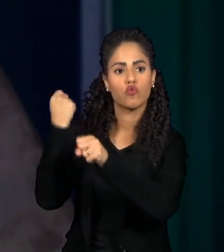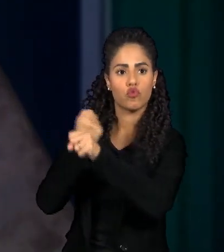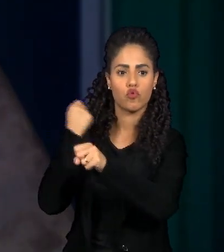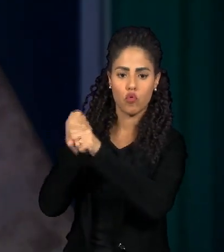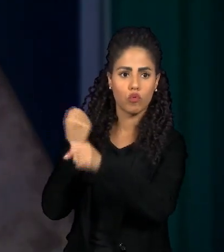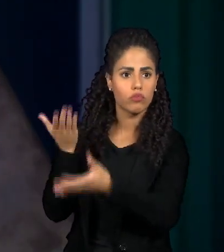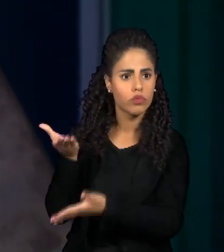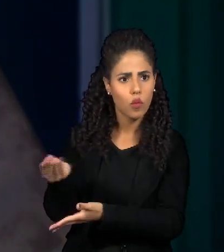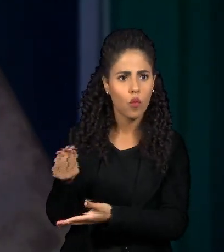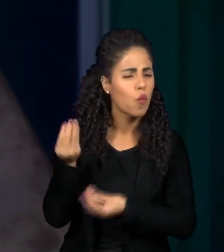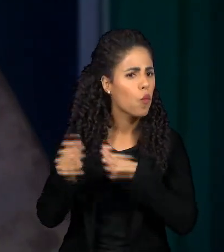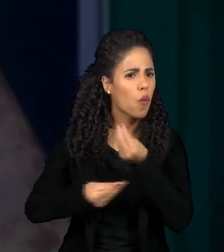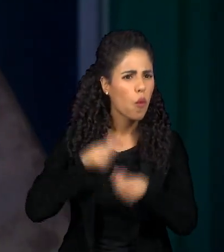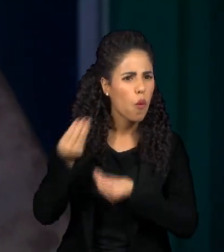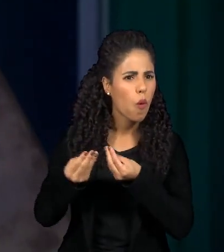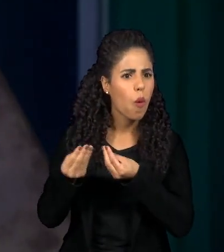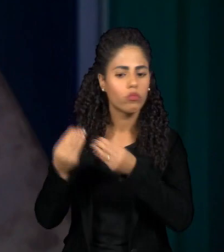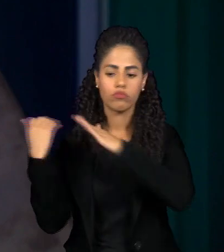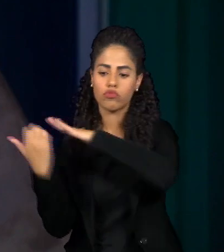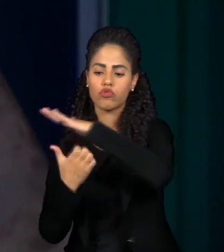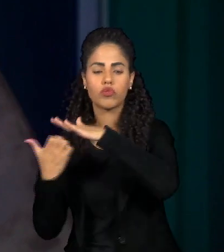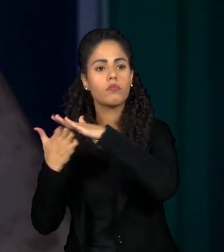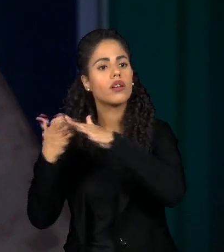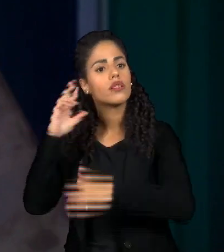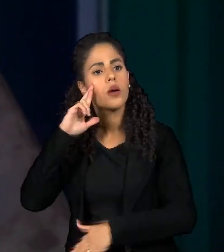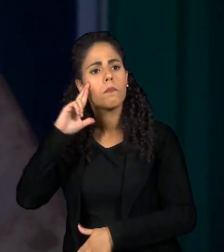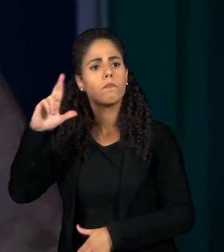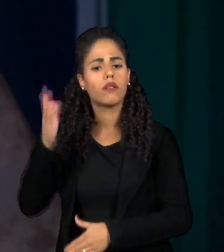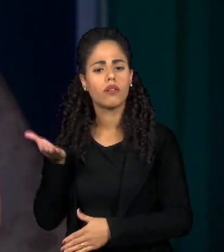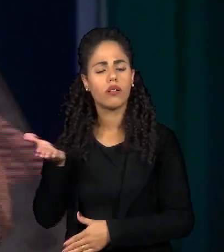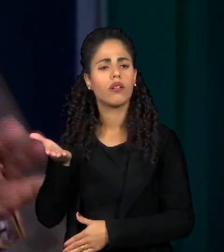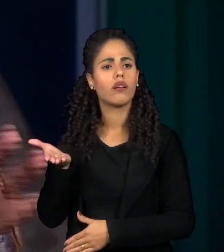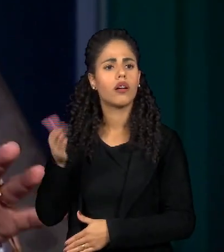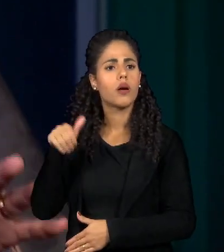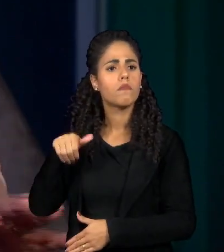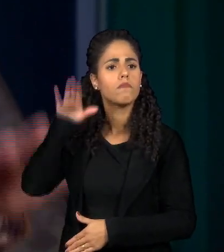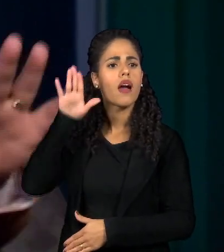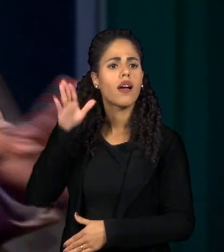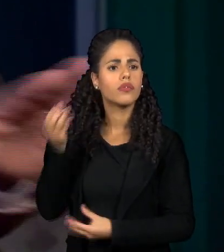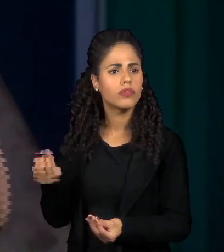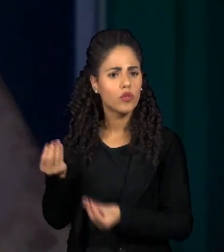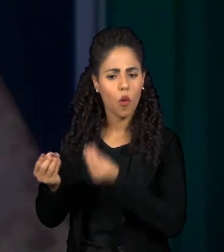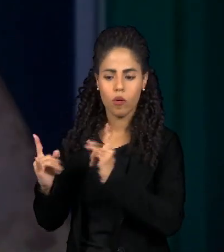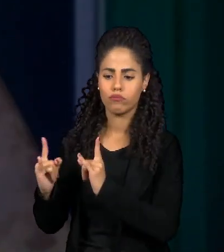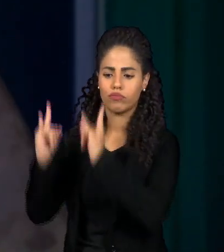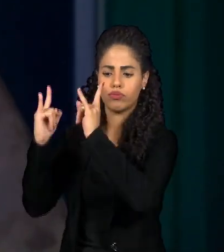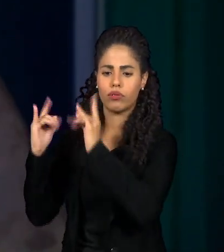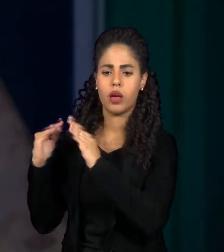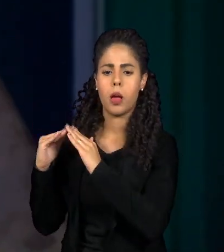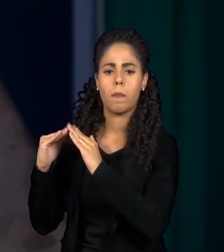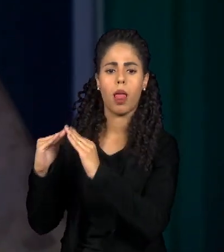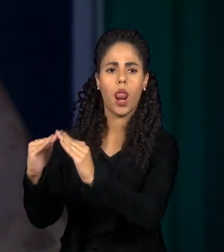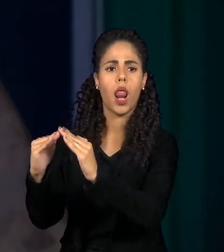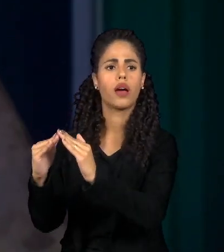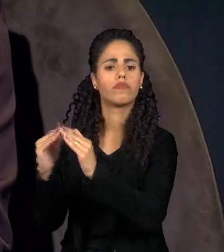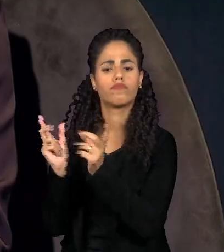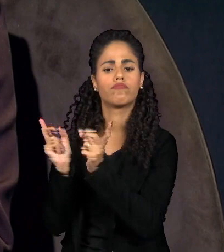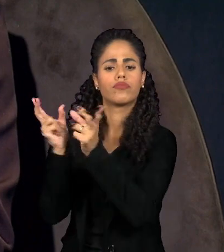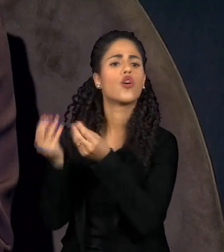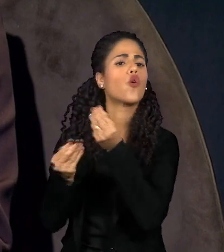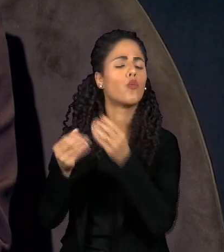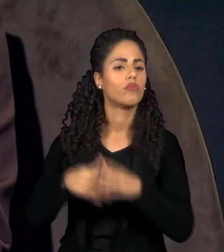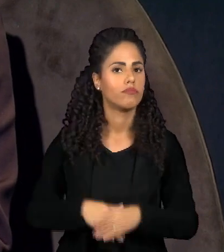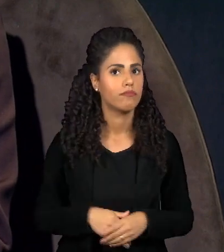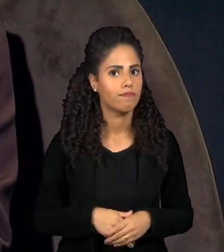ambiente, né, das grandes imobiliárias, das grandes construtoras? A representatividade está razoavelmente bem postada?